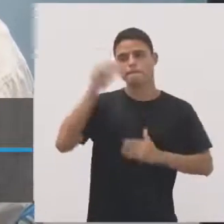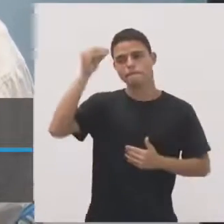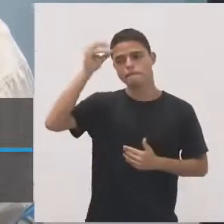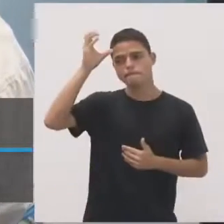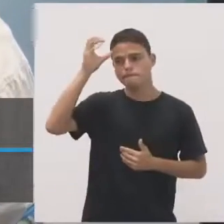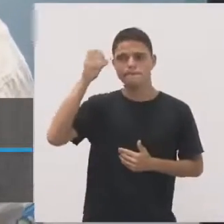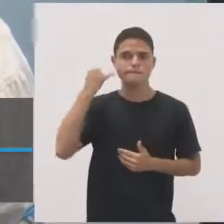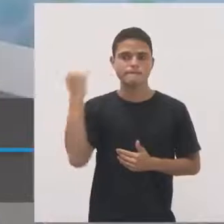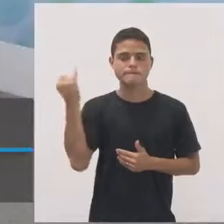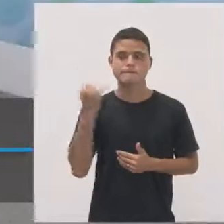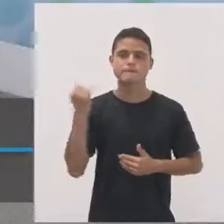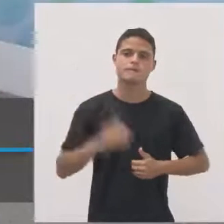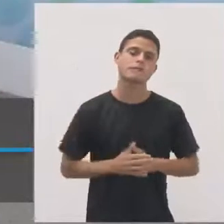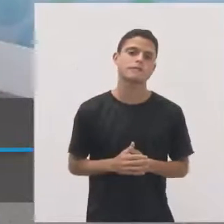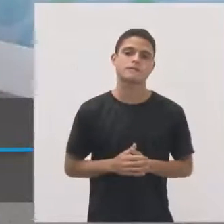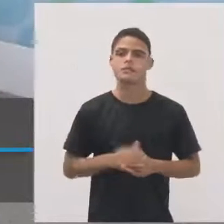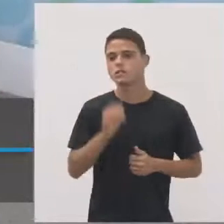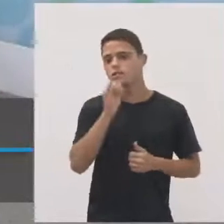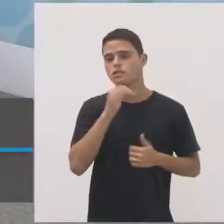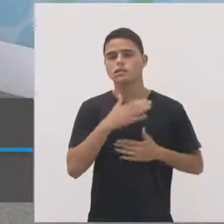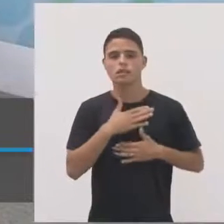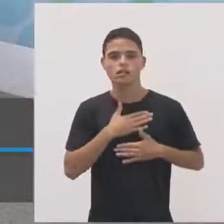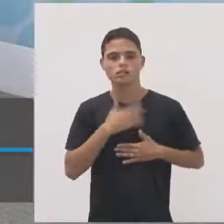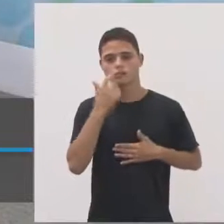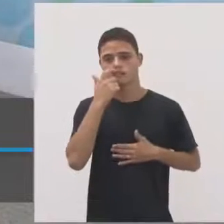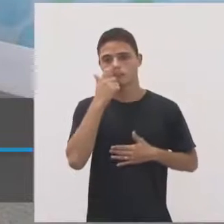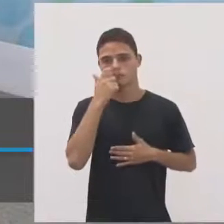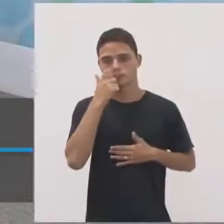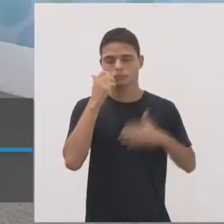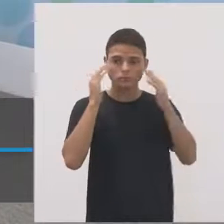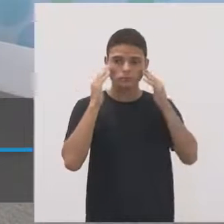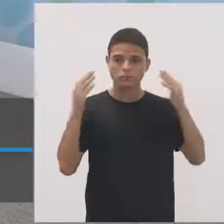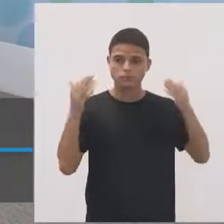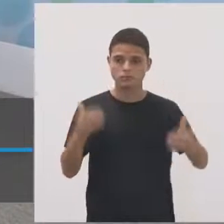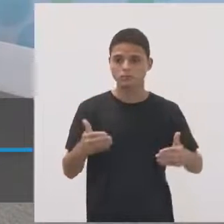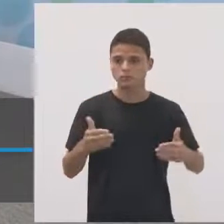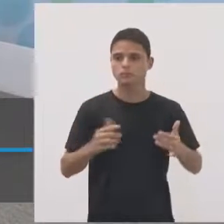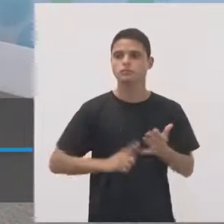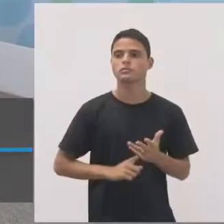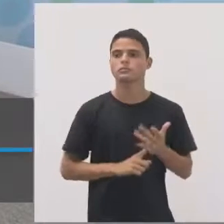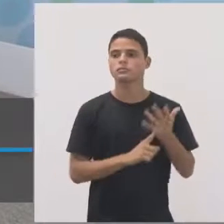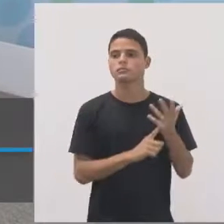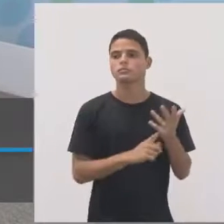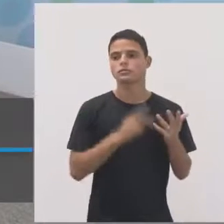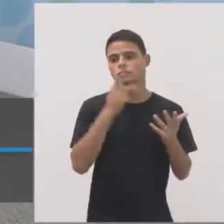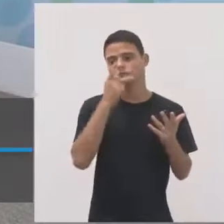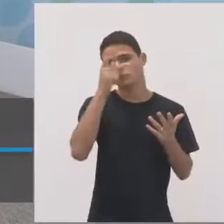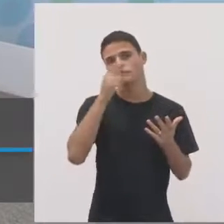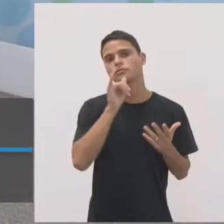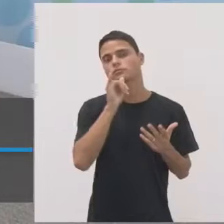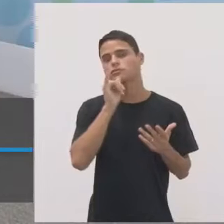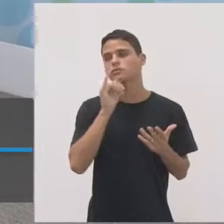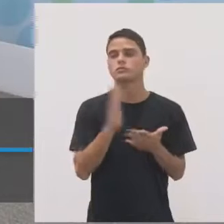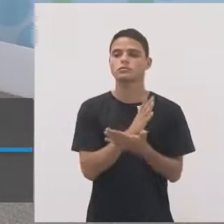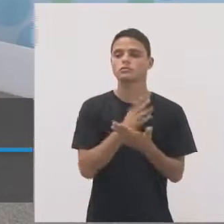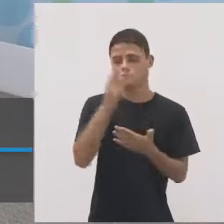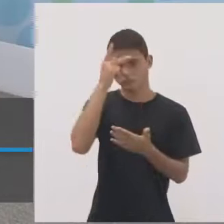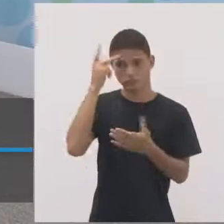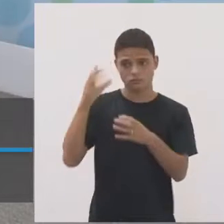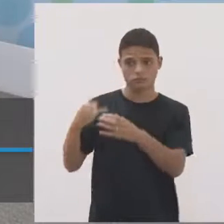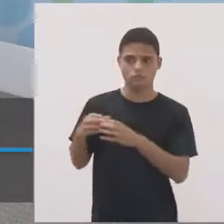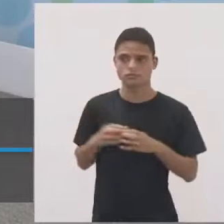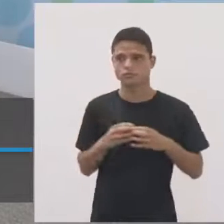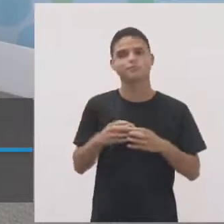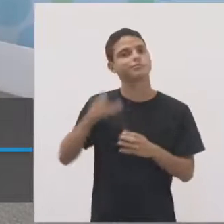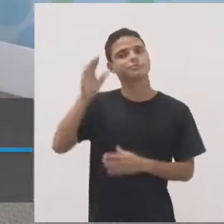E até, por exemplo, eu, que não trabalho tão focado na tecnologia quanto, por exemplo, o pessoal de NIT e Proatec, eu sou uma